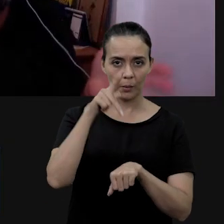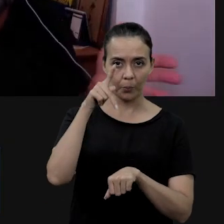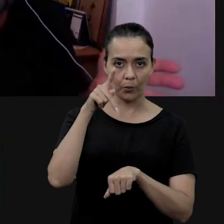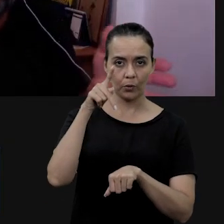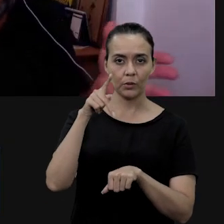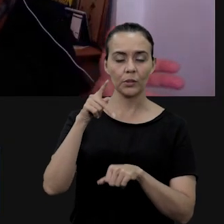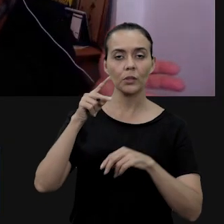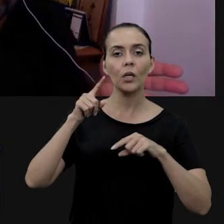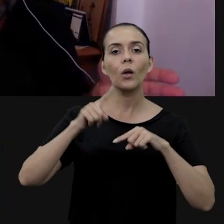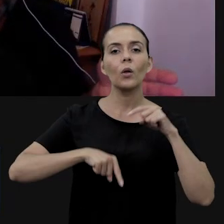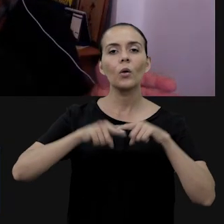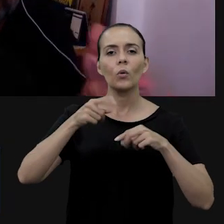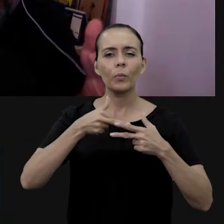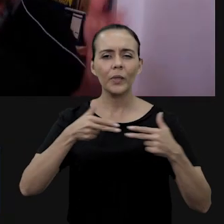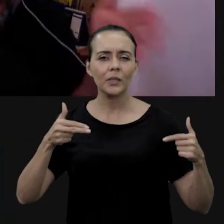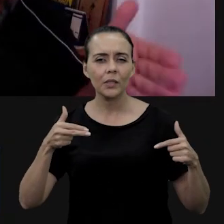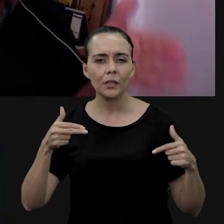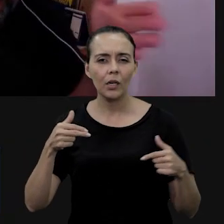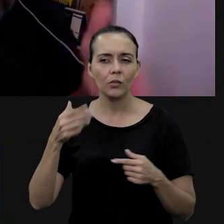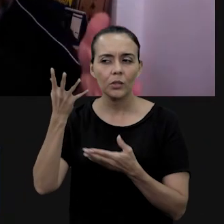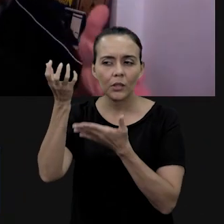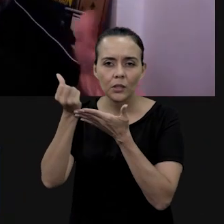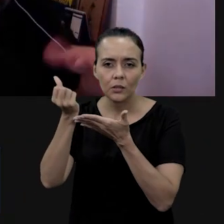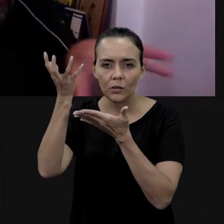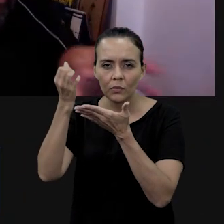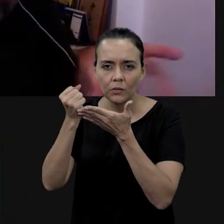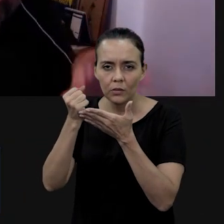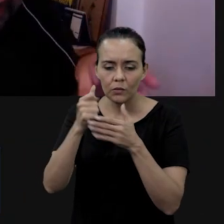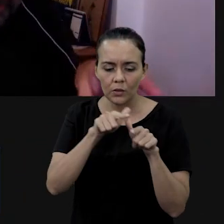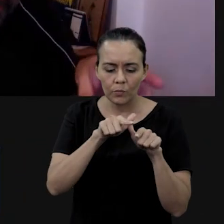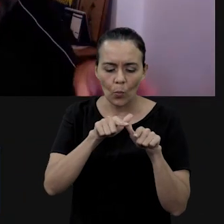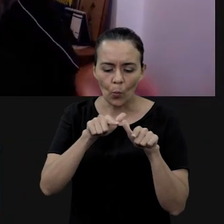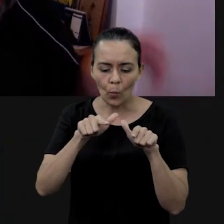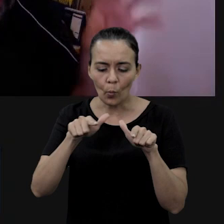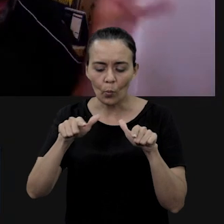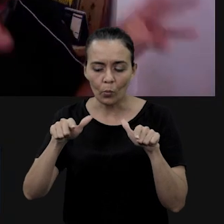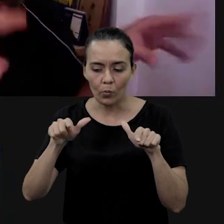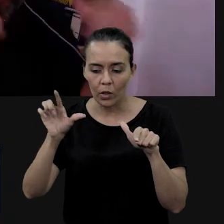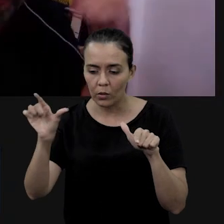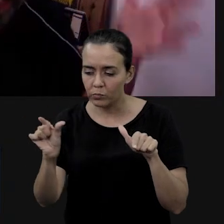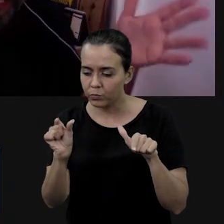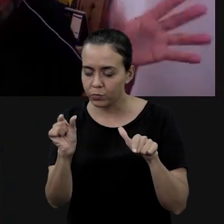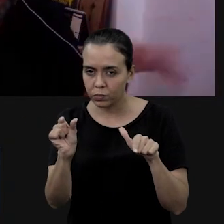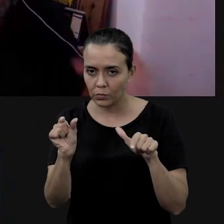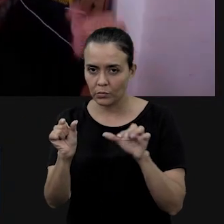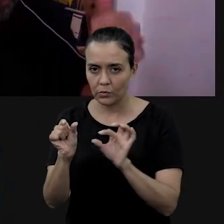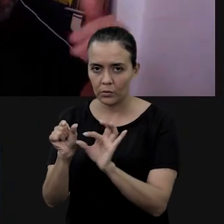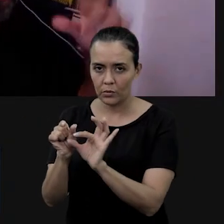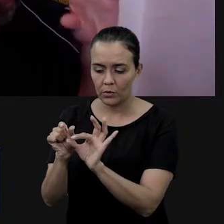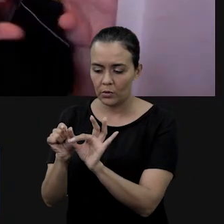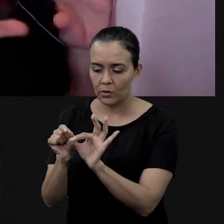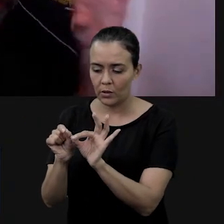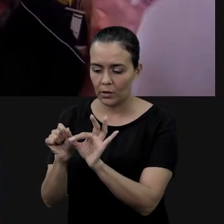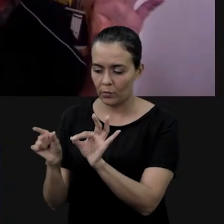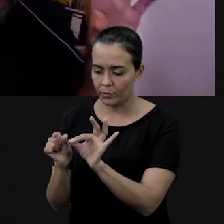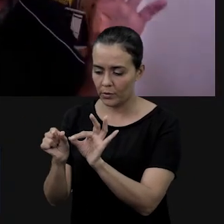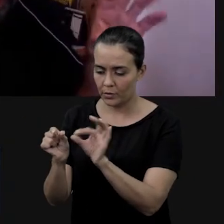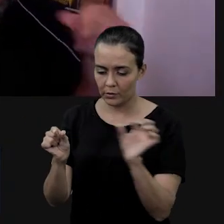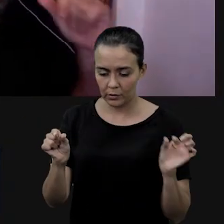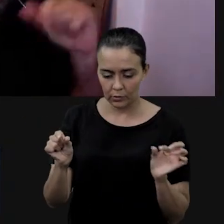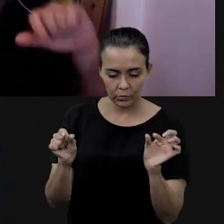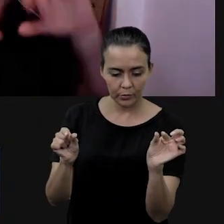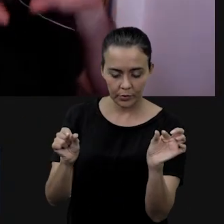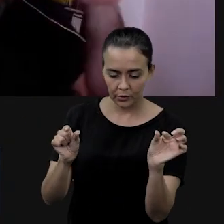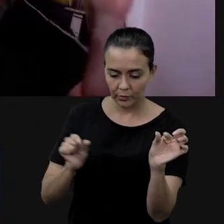ali. Na pós, esse material que você está captando, depois, na mixagem, ela vai virar uma parte, um